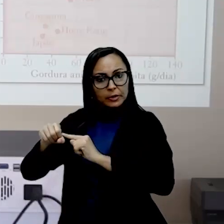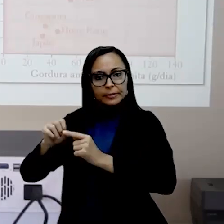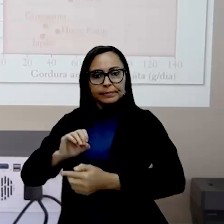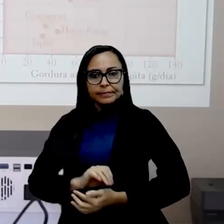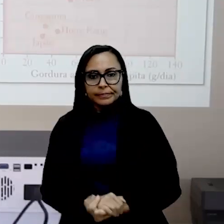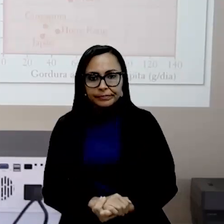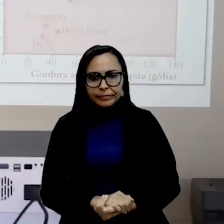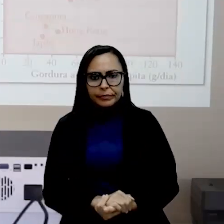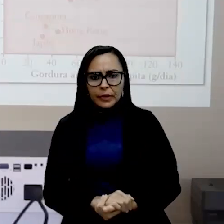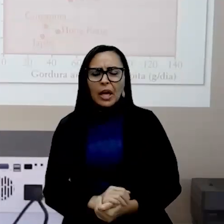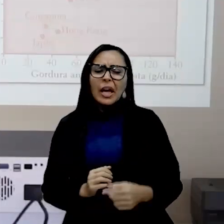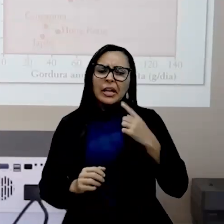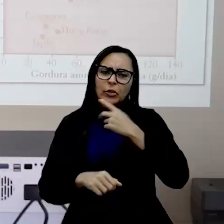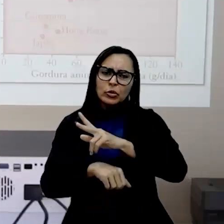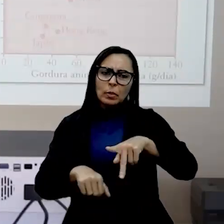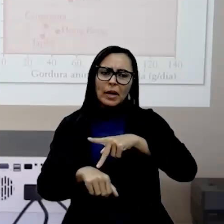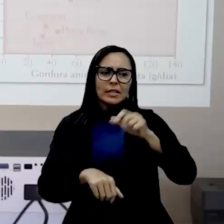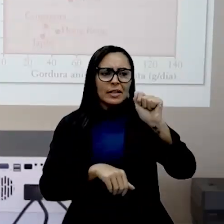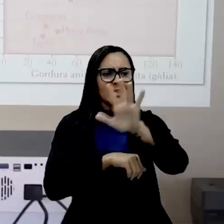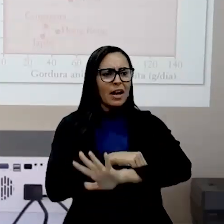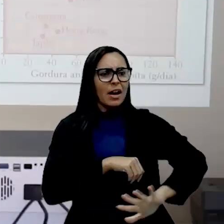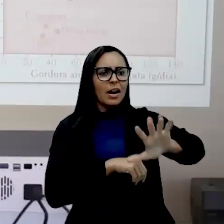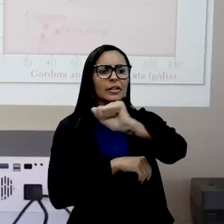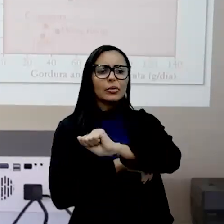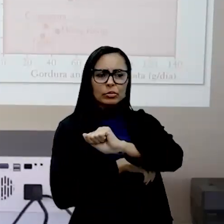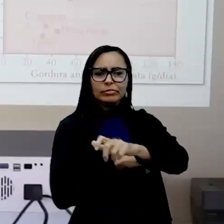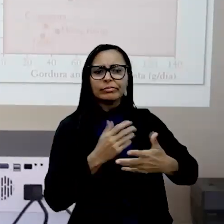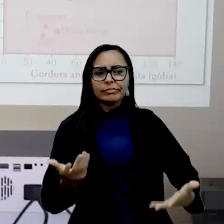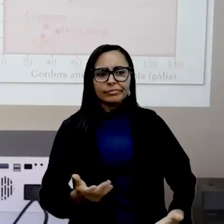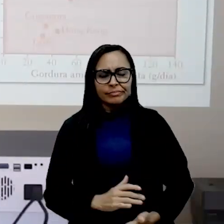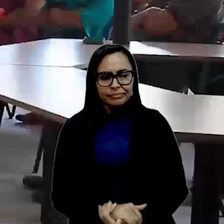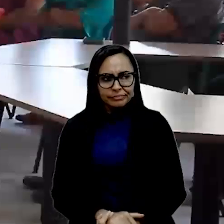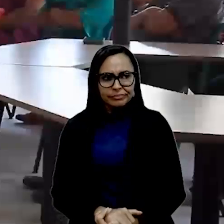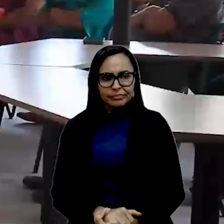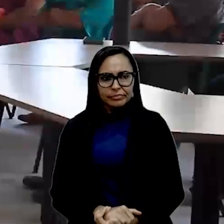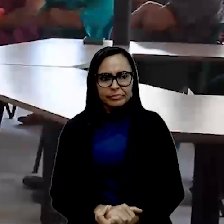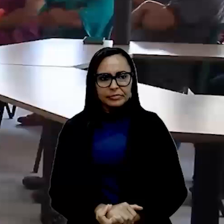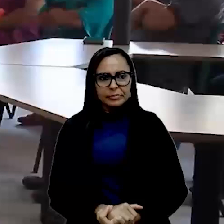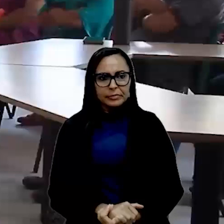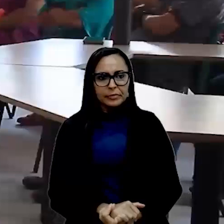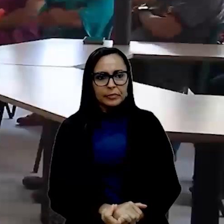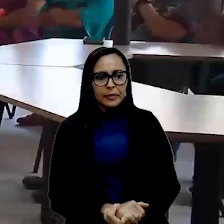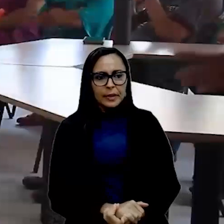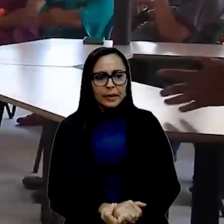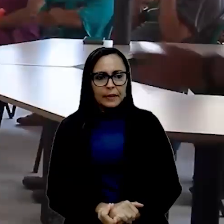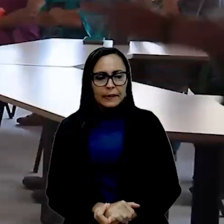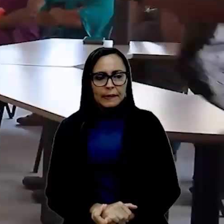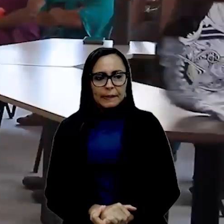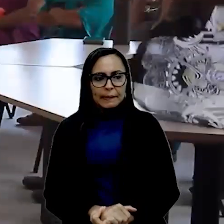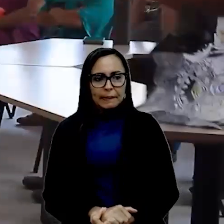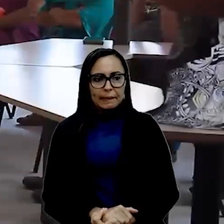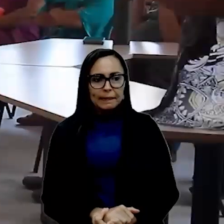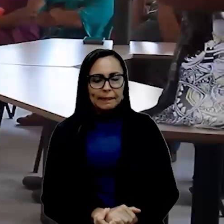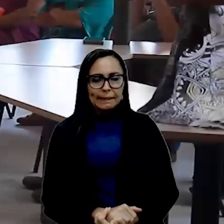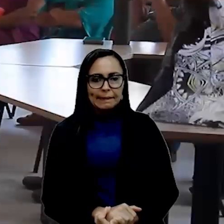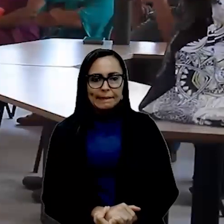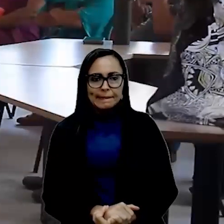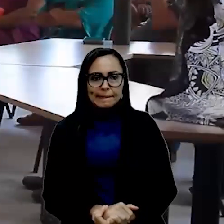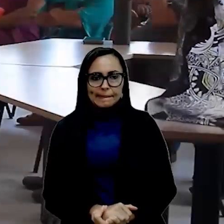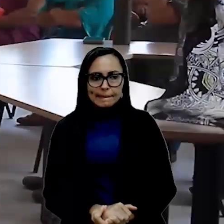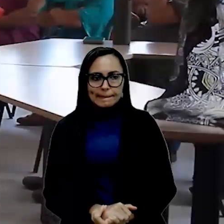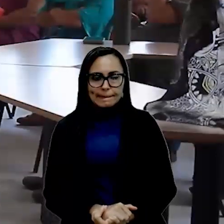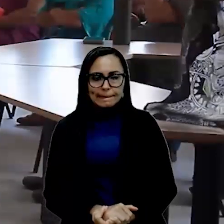né? O pessoal gosta muito de uma dieta mais rica em peixe, né? Tá?